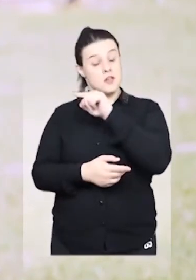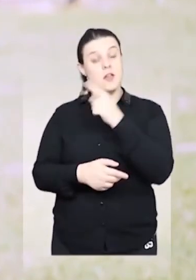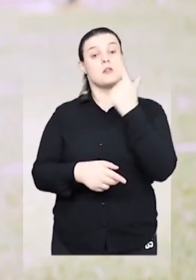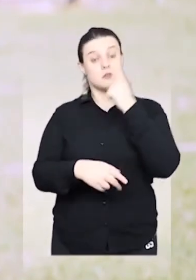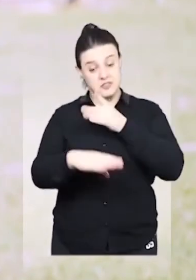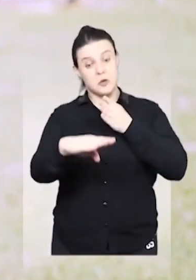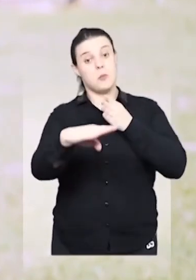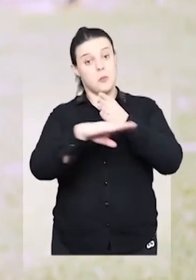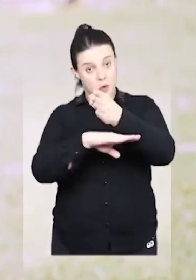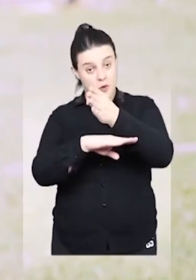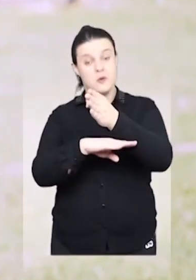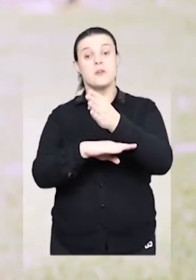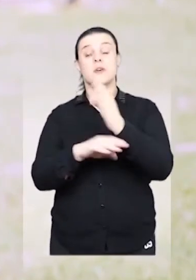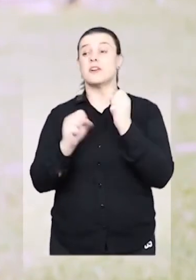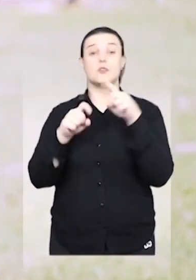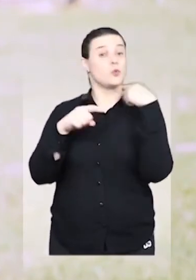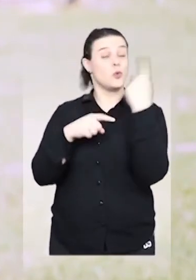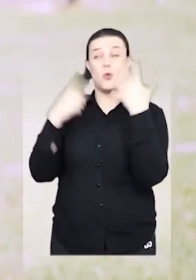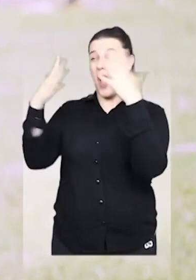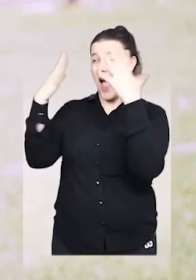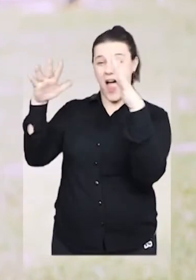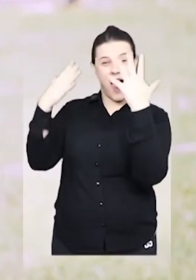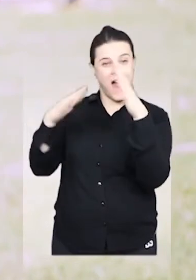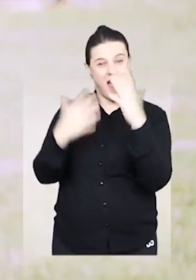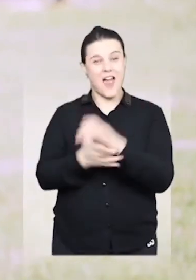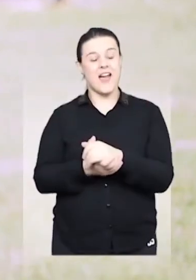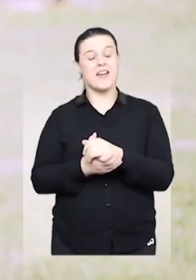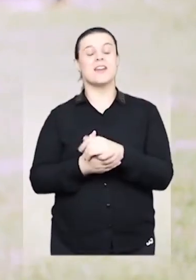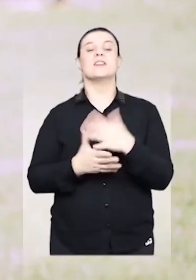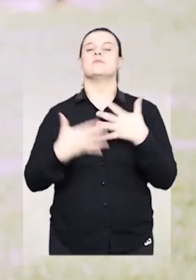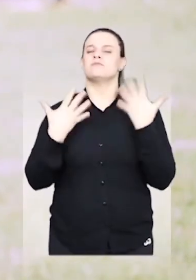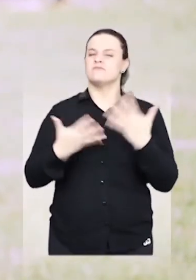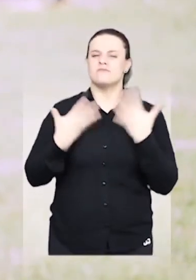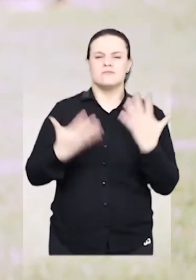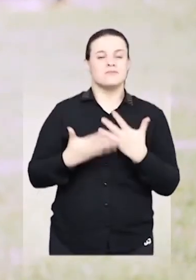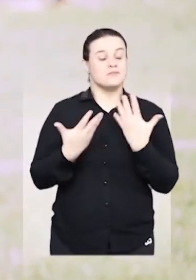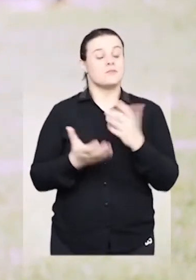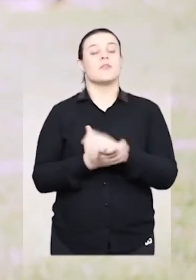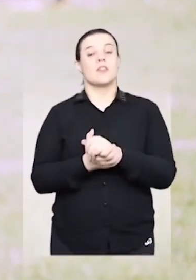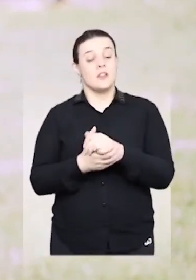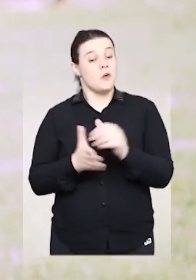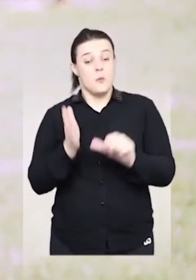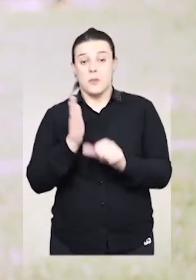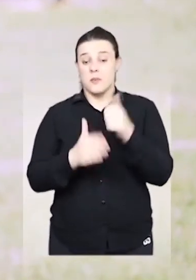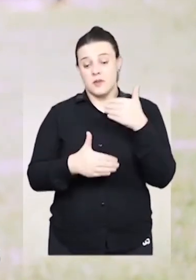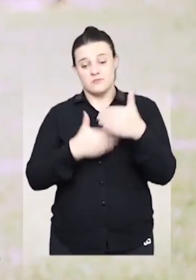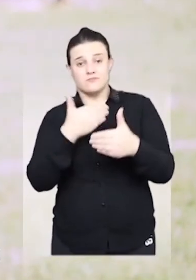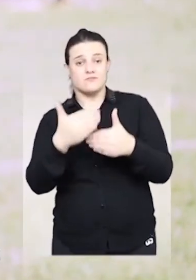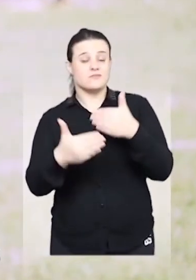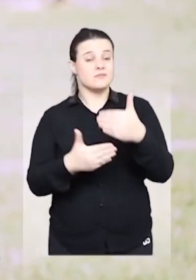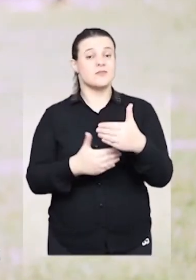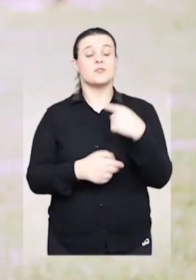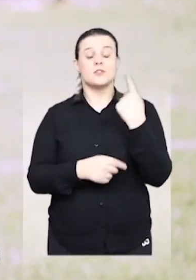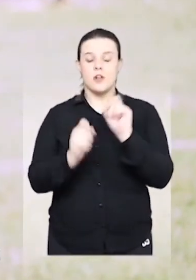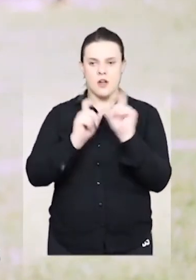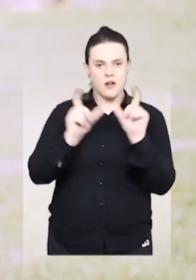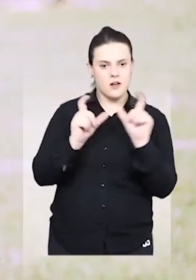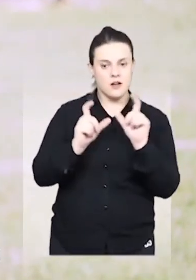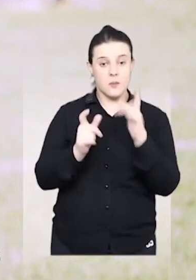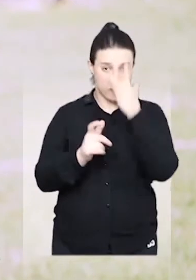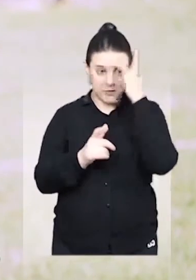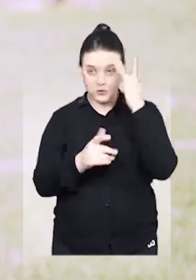ele cruzou a linha de chegada e foi a vibração da plateia. Mostrar já seria o primeiro passo para talvez você